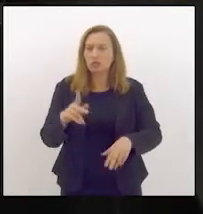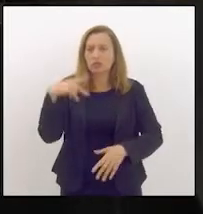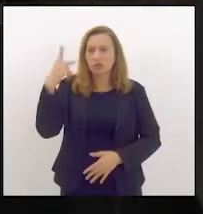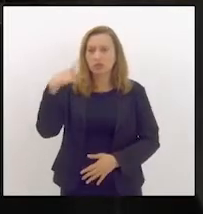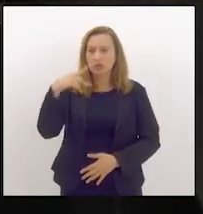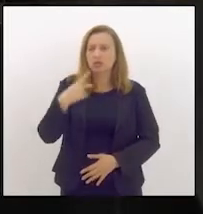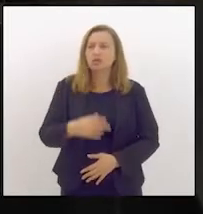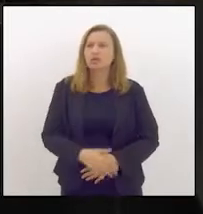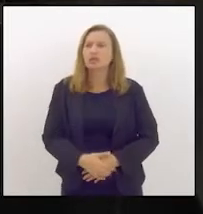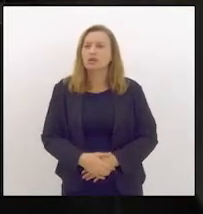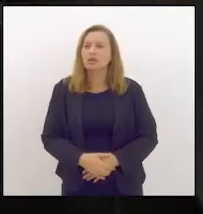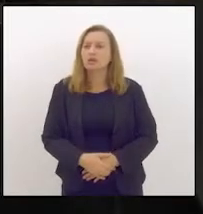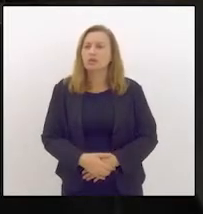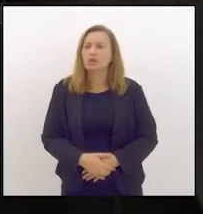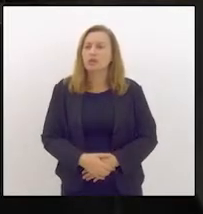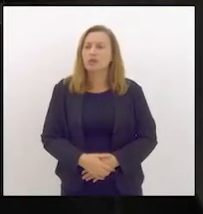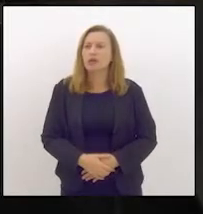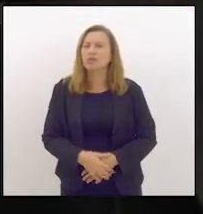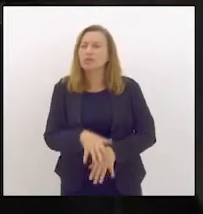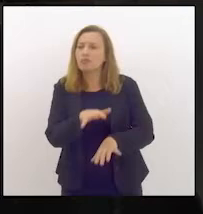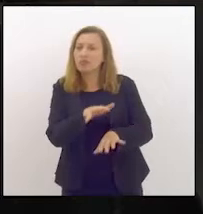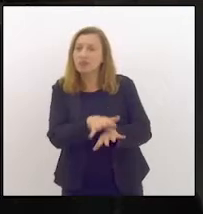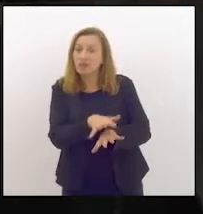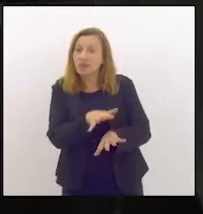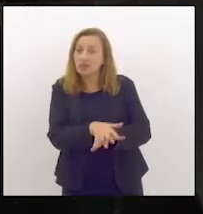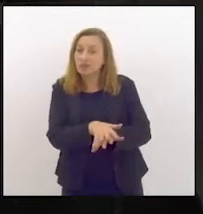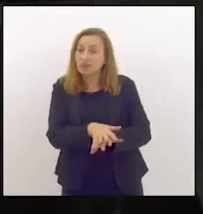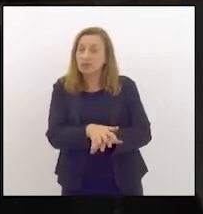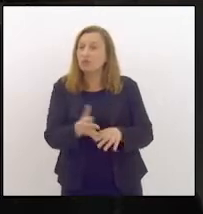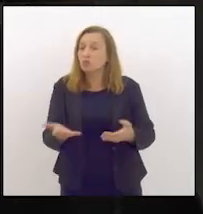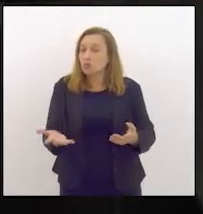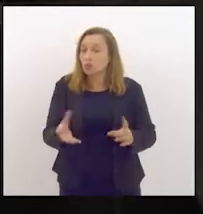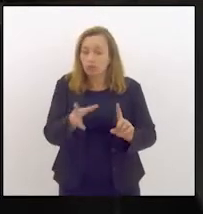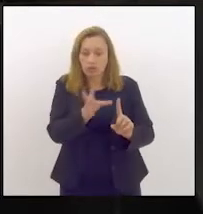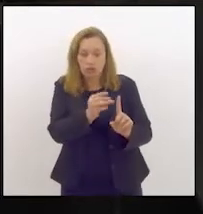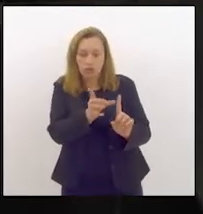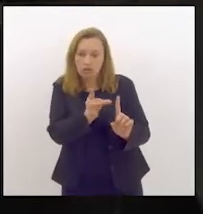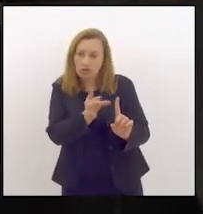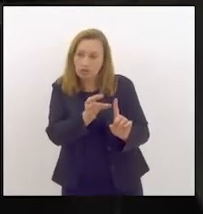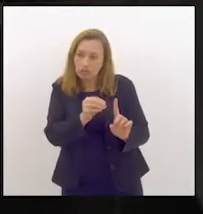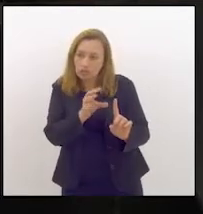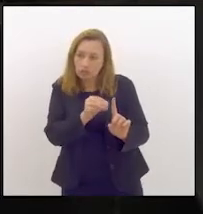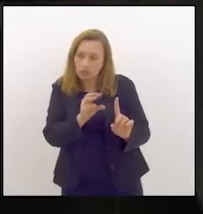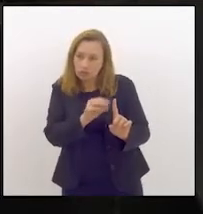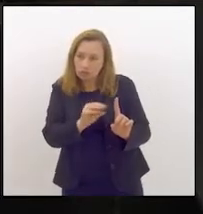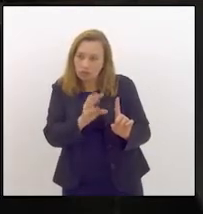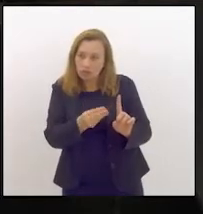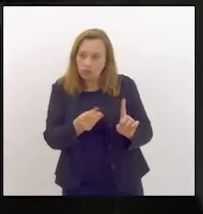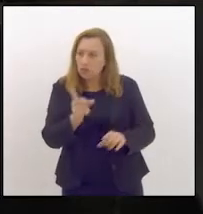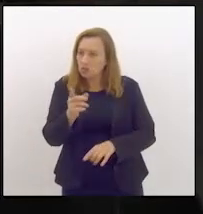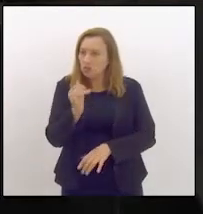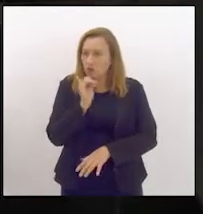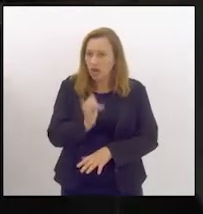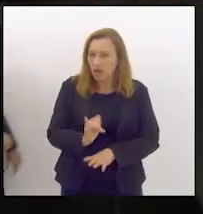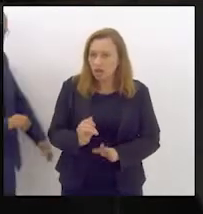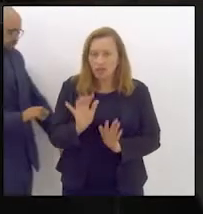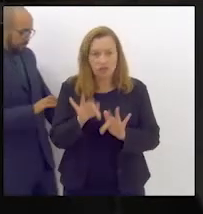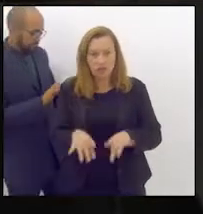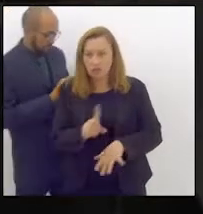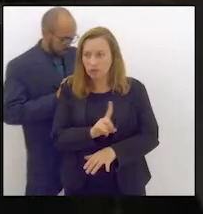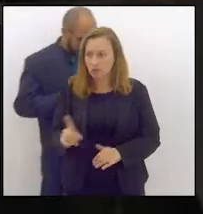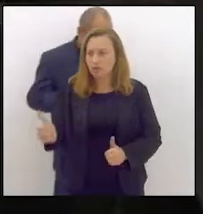então em Porto nação sexual assédio sexual e não foi só no relatório final